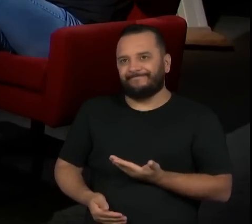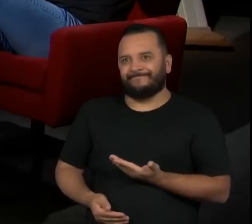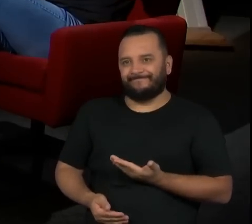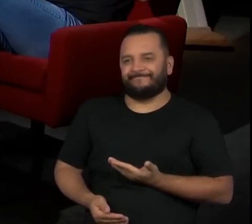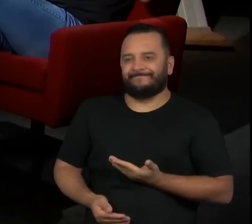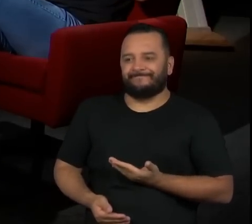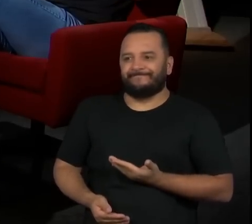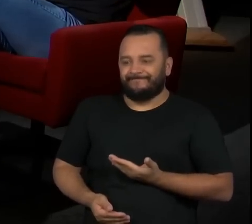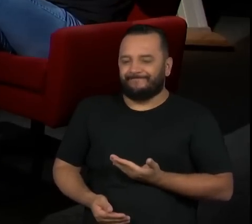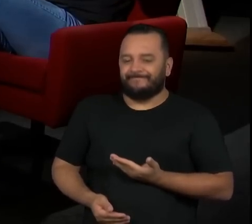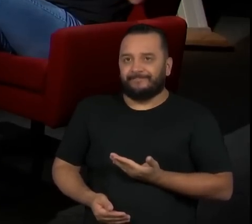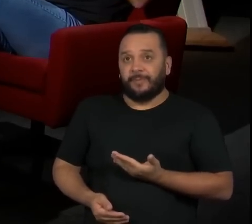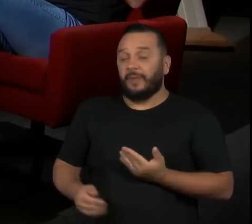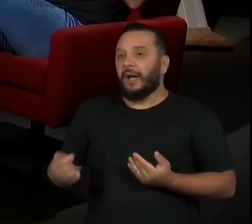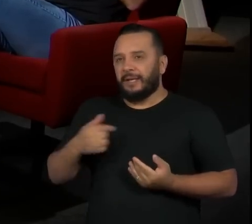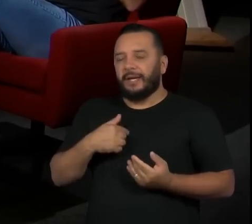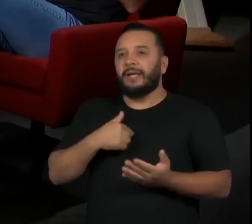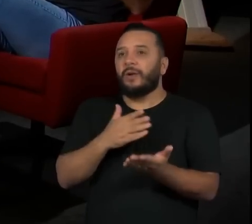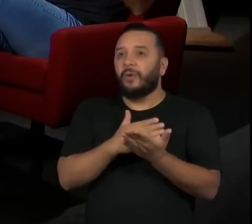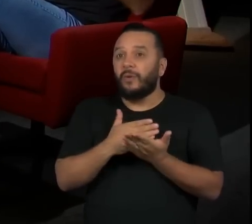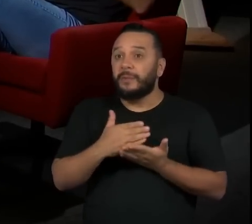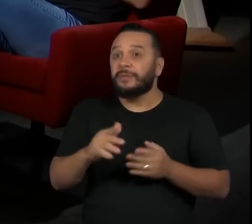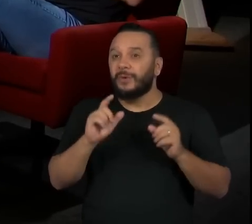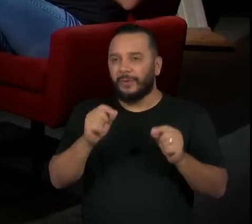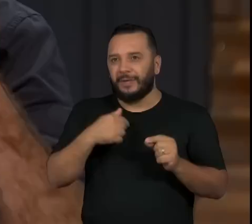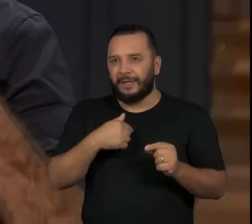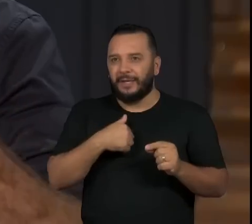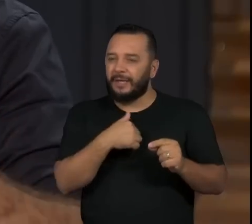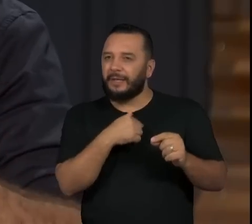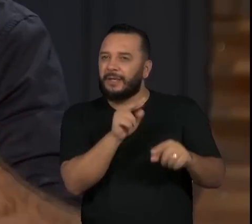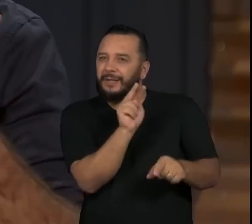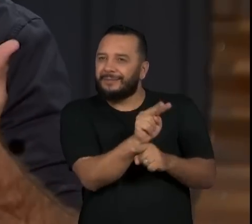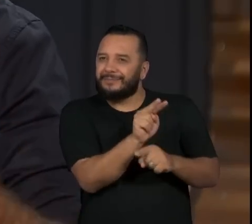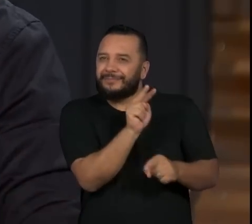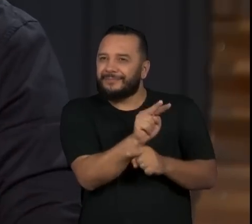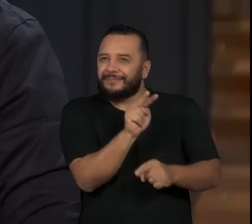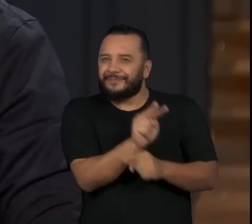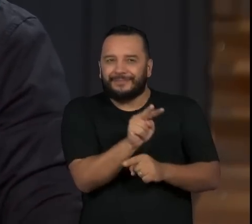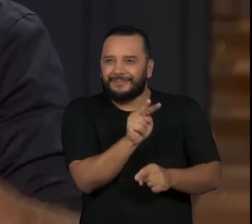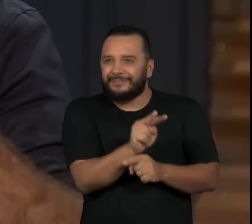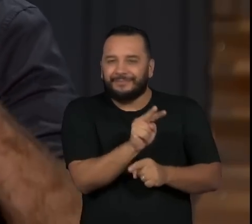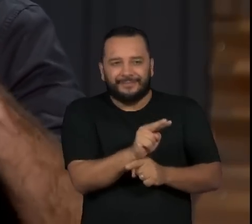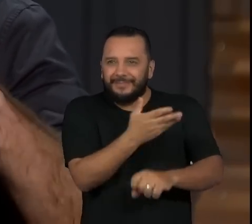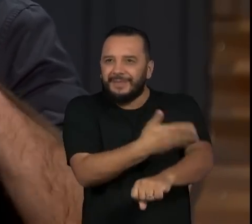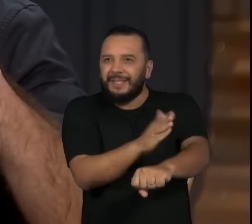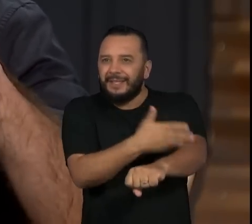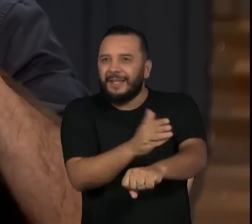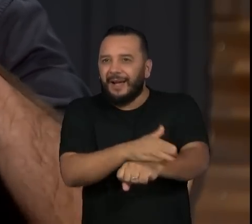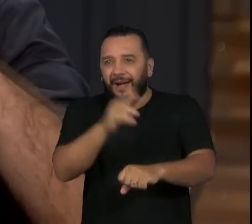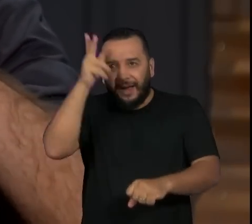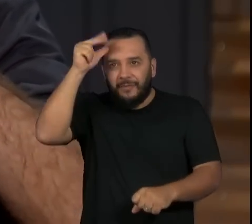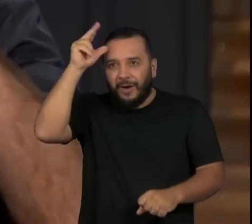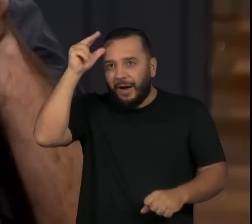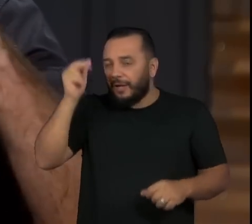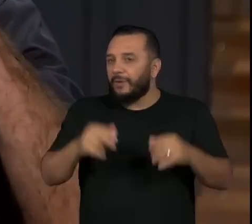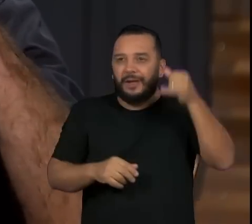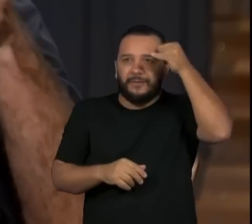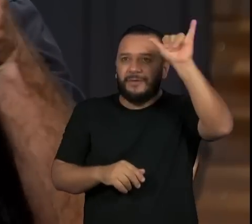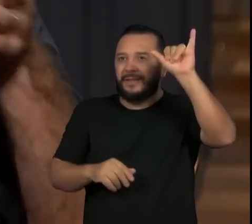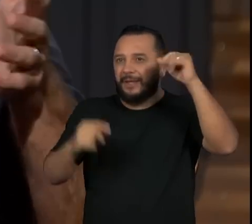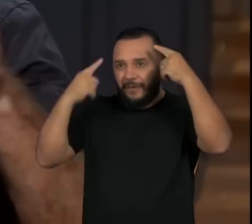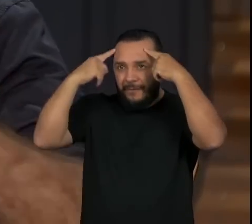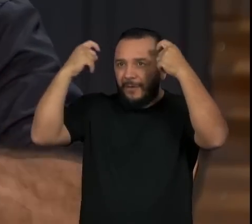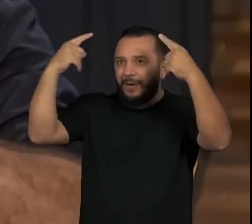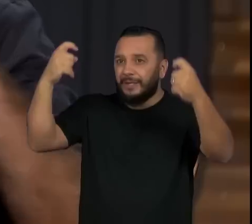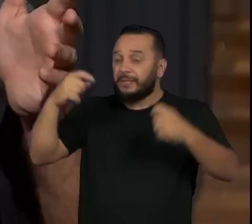aí começou a domar os cavalos sem usar violência num prazo muito mais rápido e começou a criar